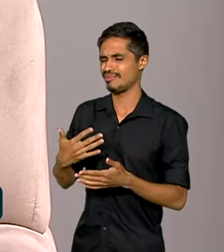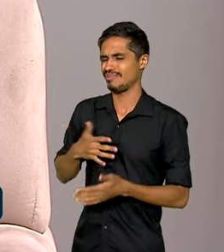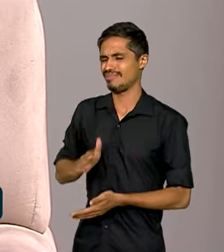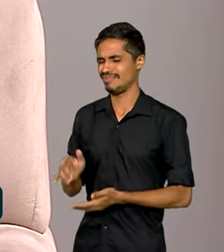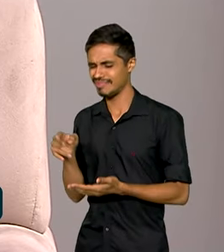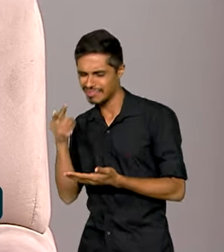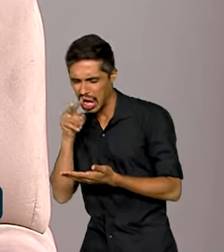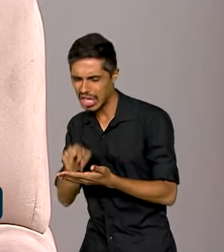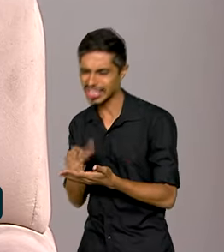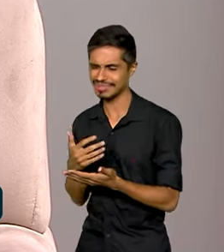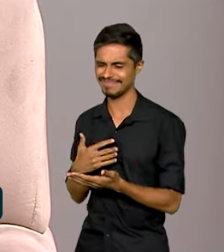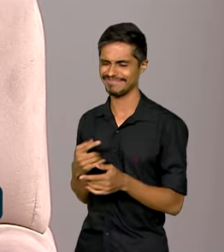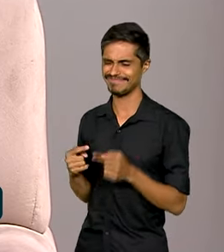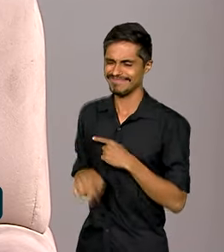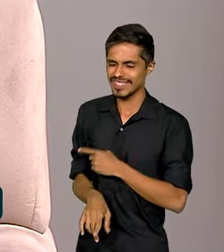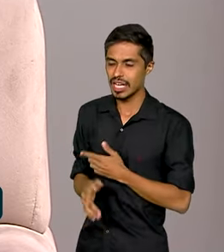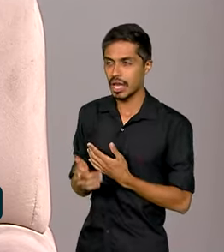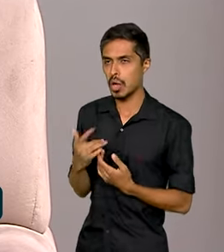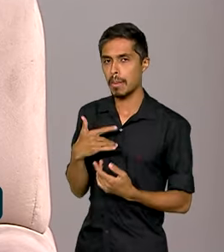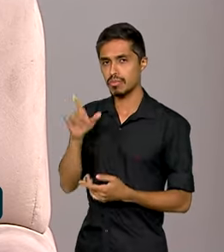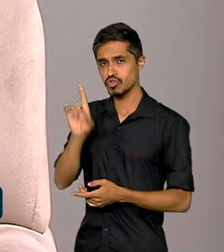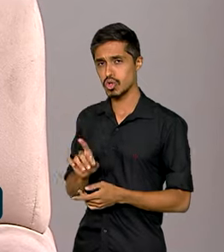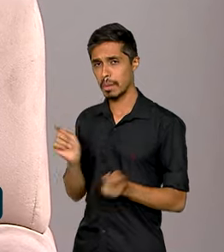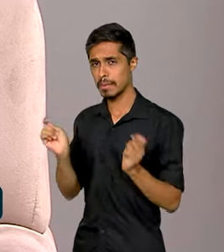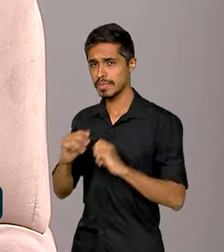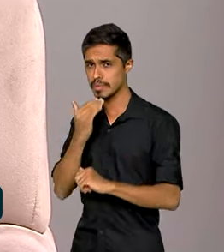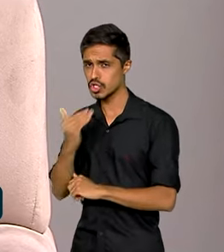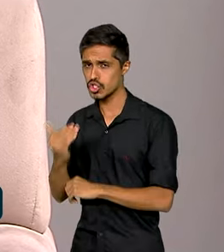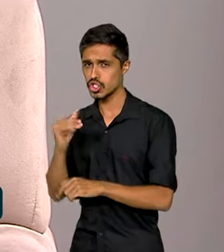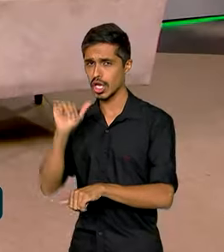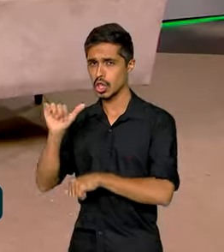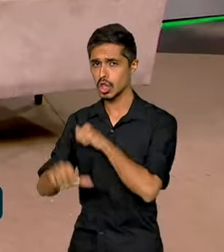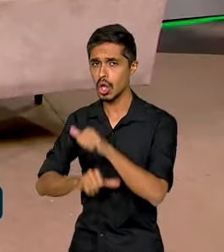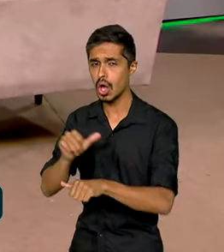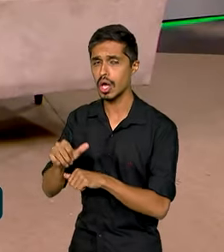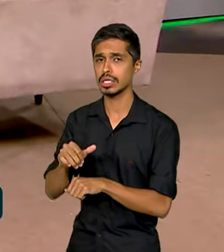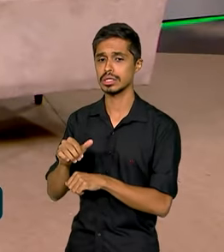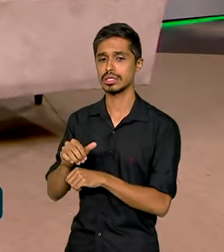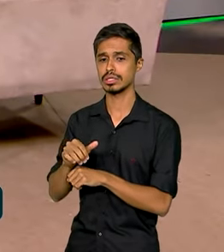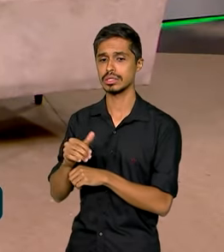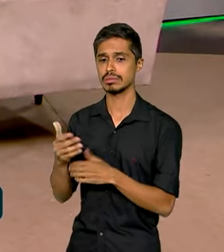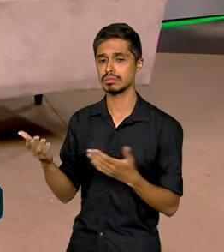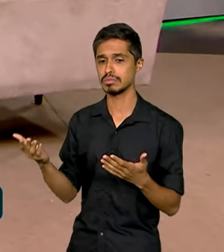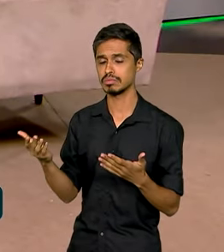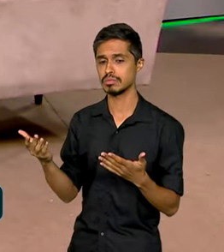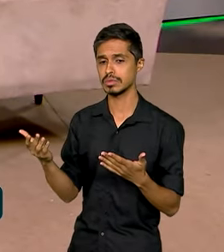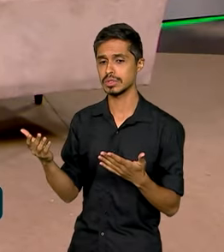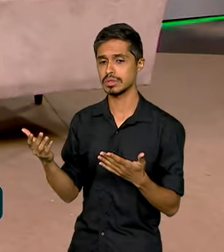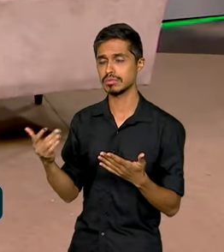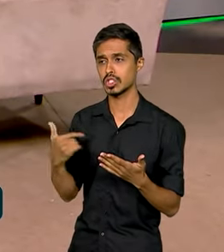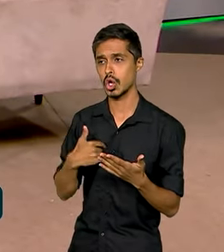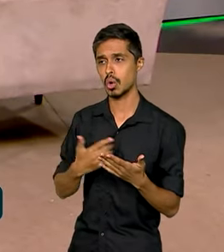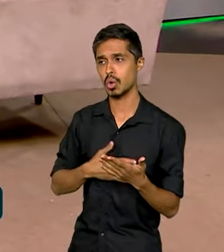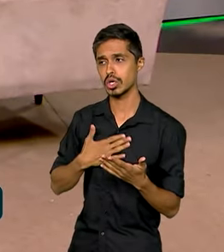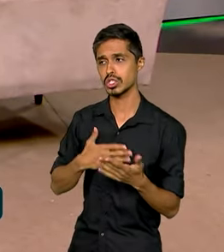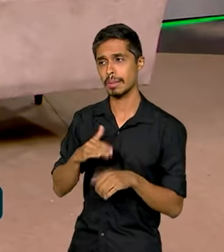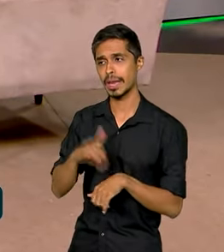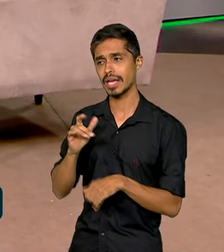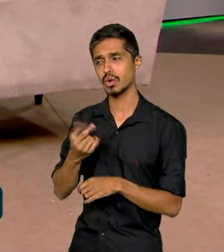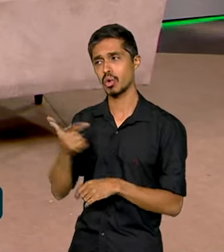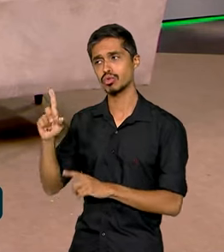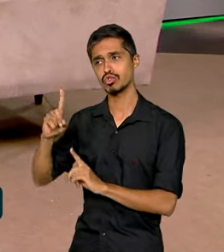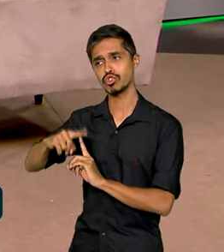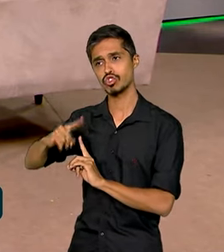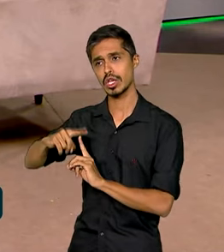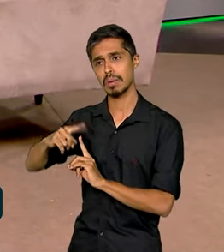eh eu tenho direito de pedir uma troca por uma mercadoria que que me mais um outro modelo